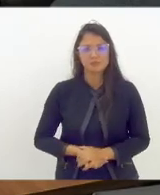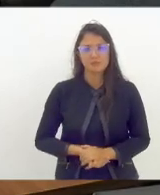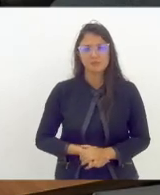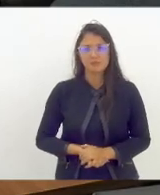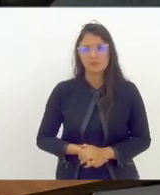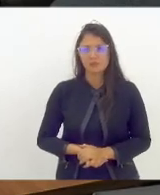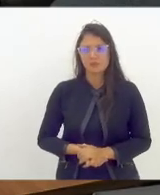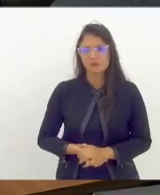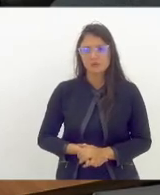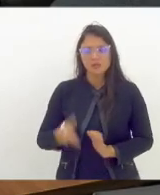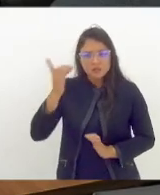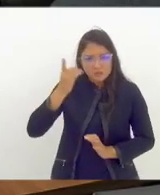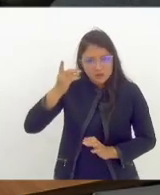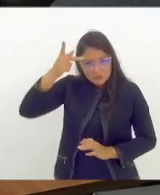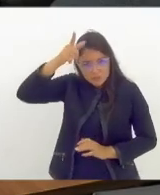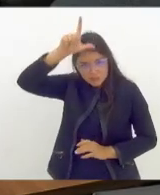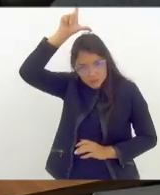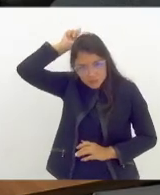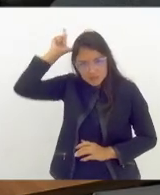Deputado Luiz Paulo?